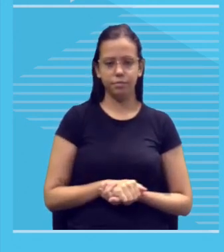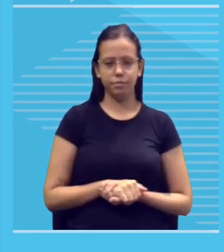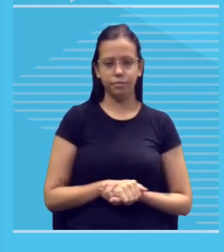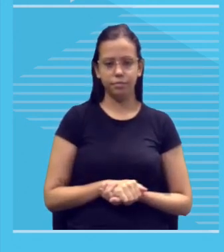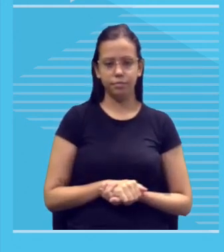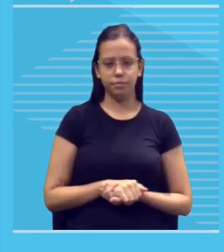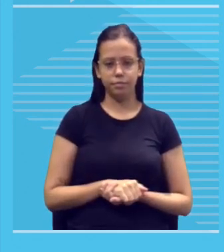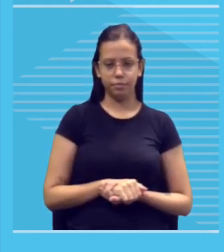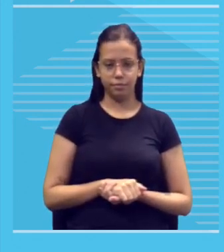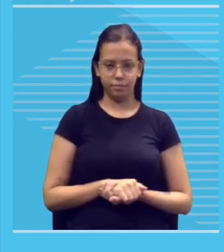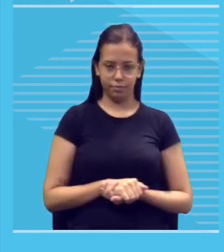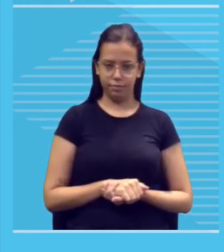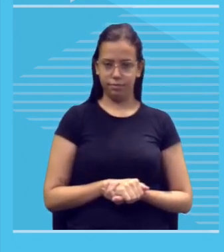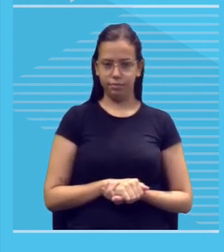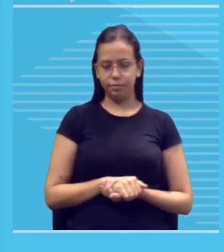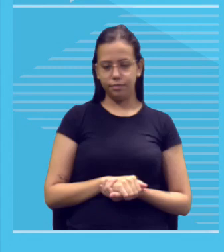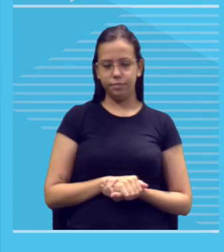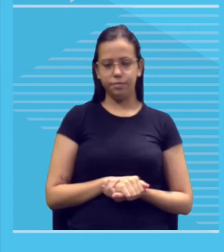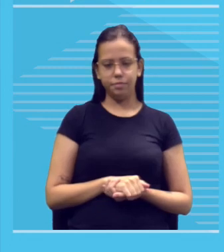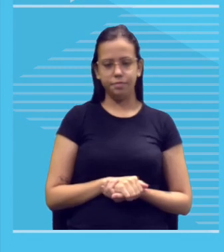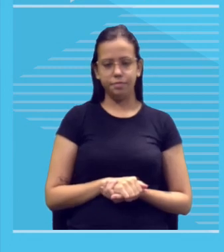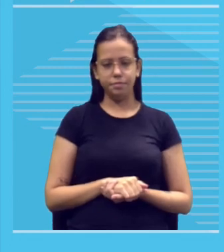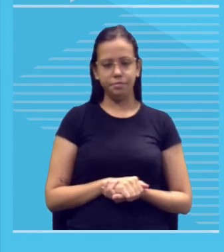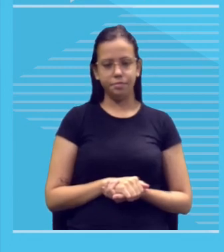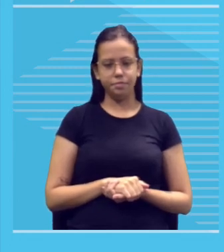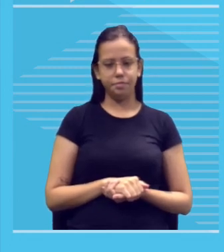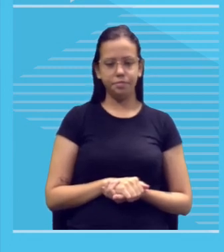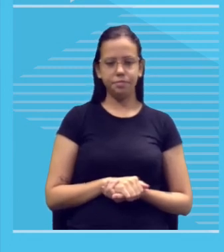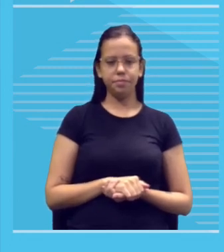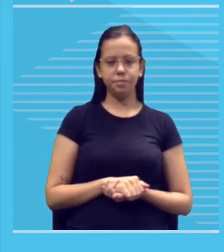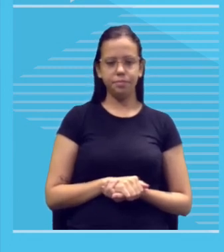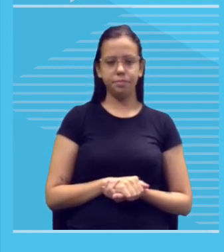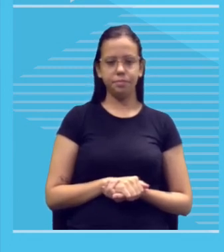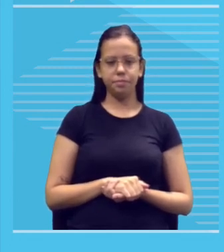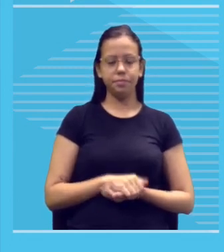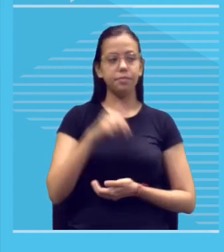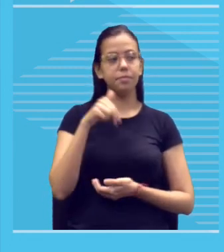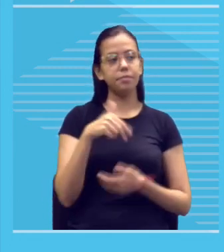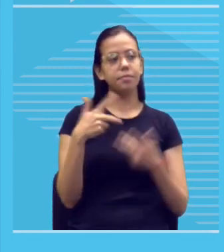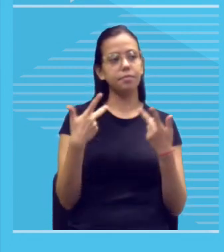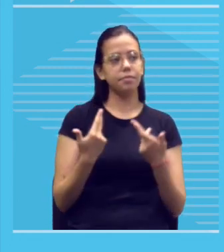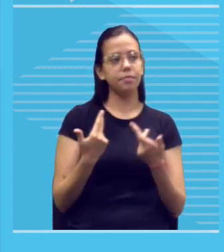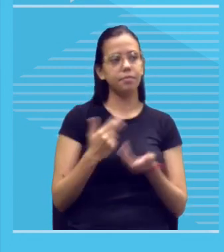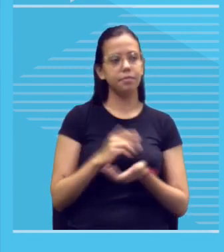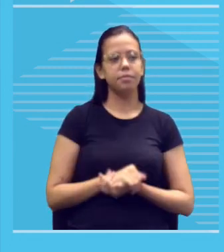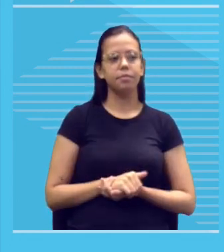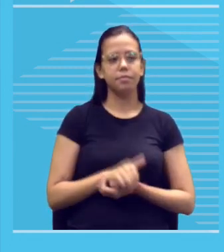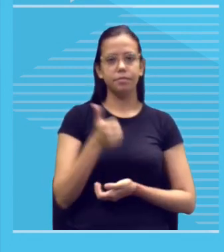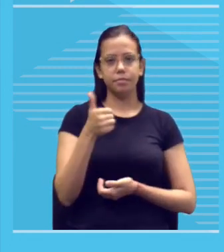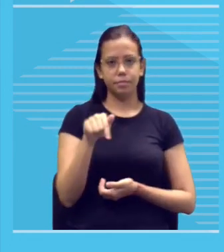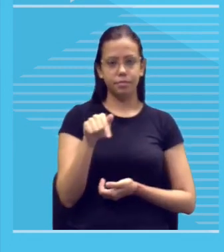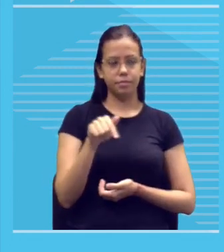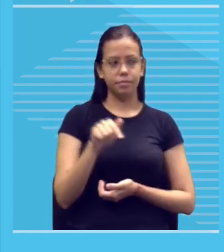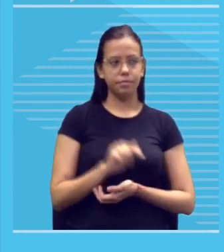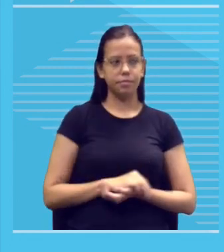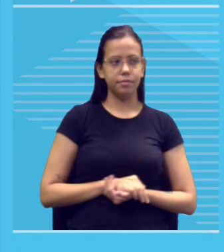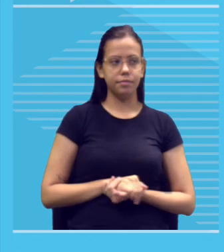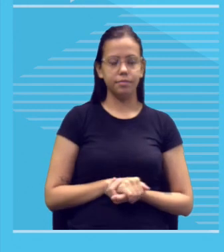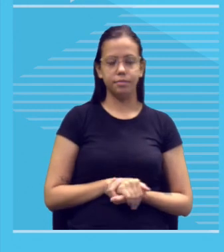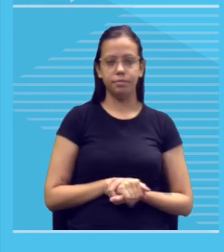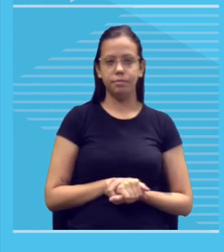tá então seu n é igual a 17